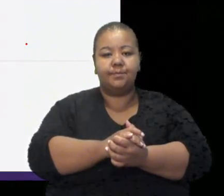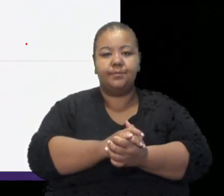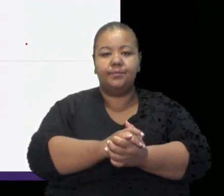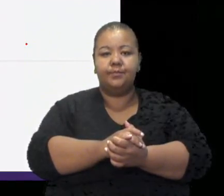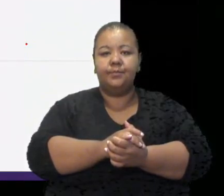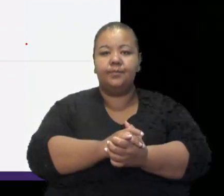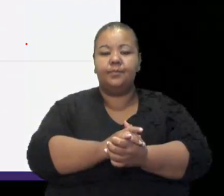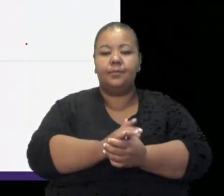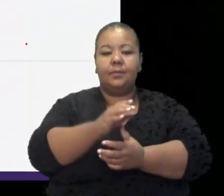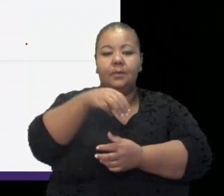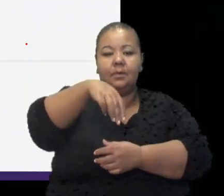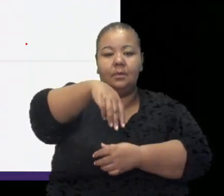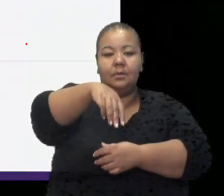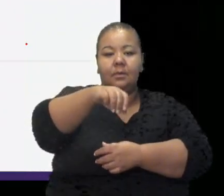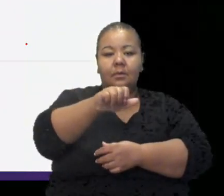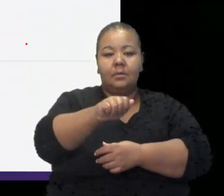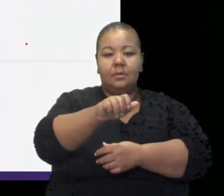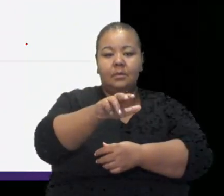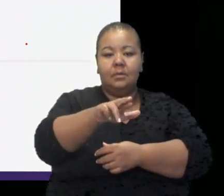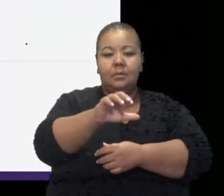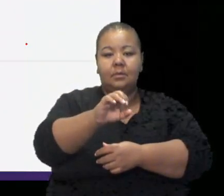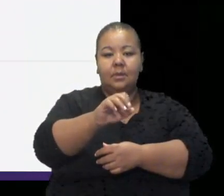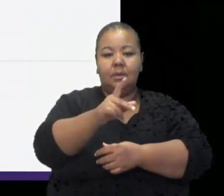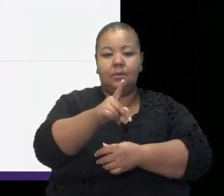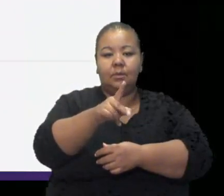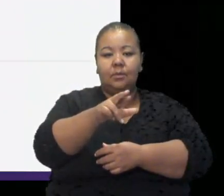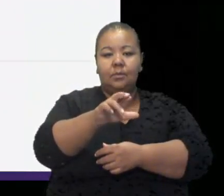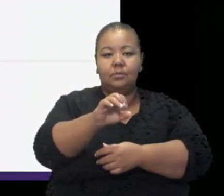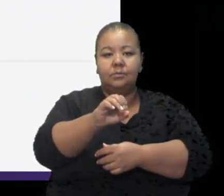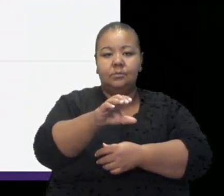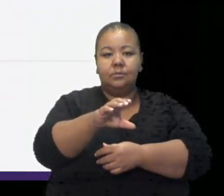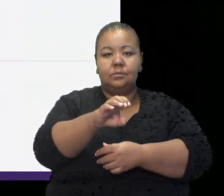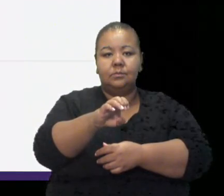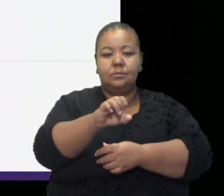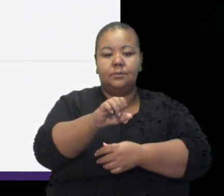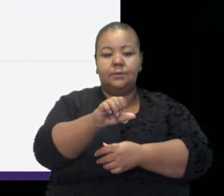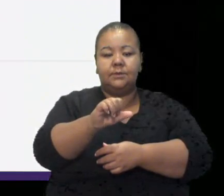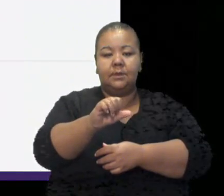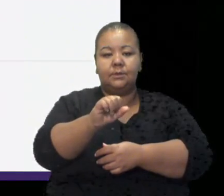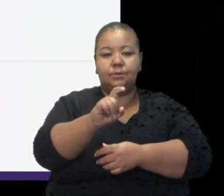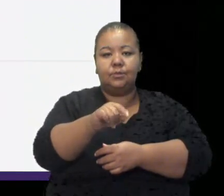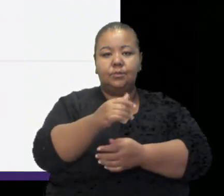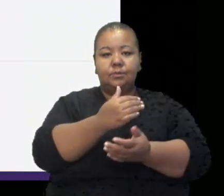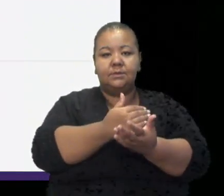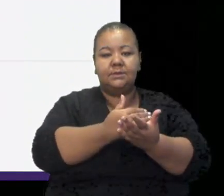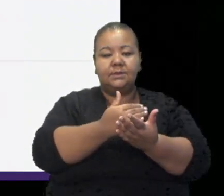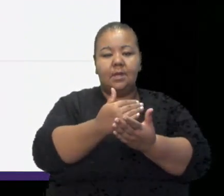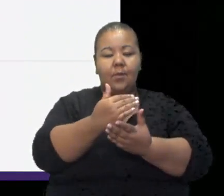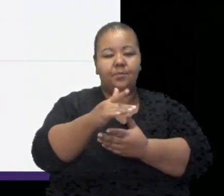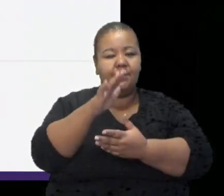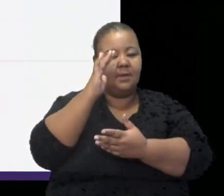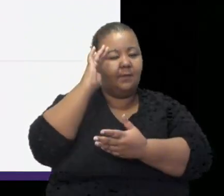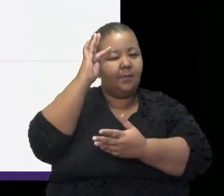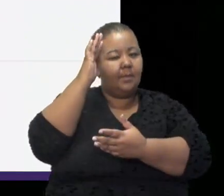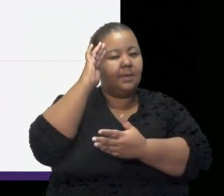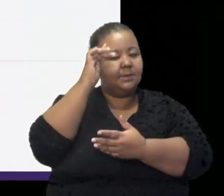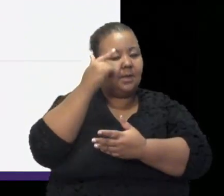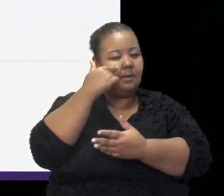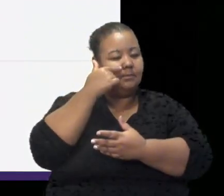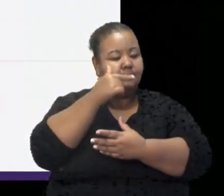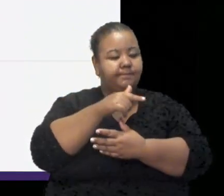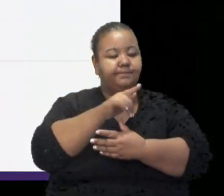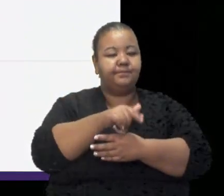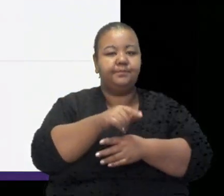um macroprocesso, né, inicial. Ó, então, vamos tentar imaginar, então, junto em sintonia com a imagem